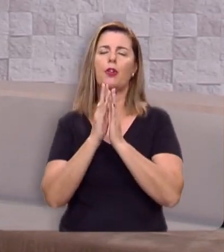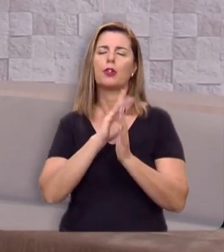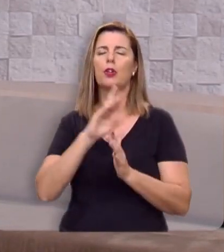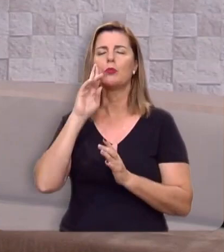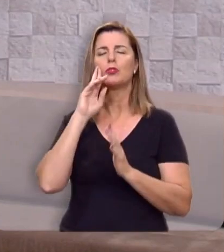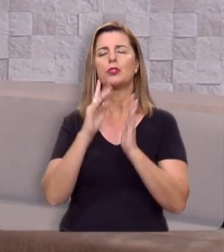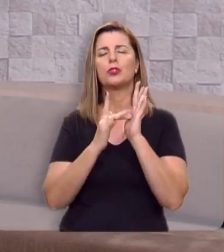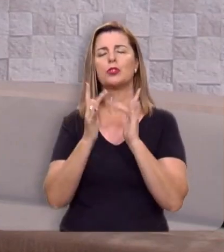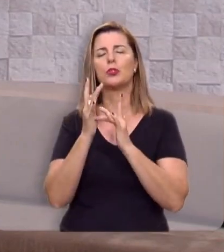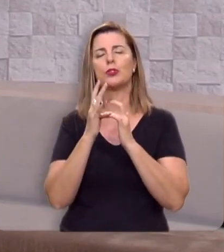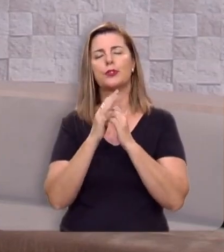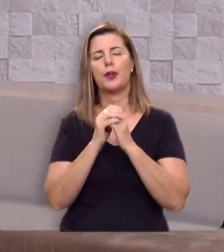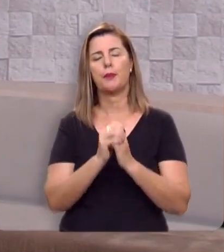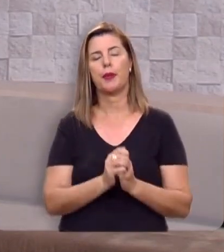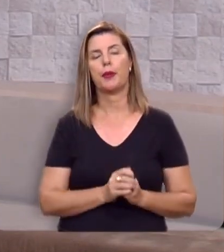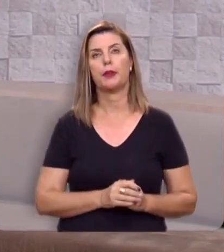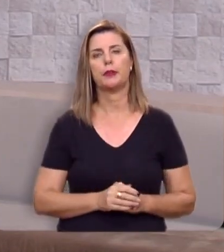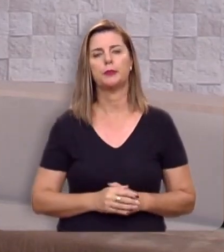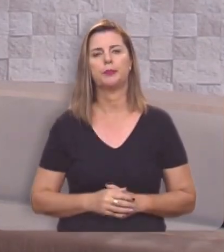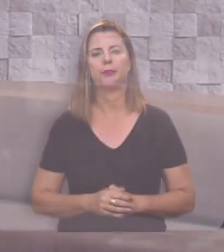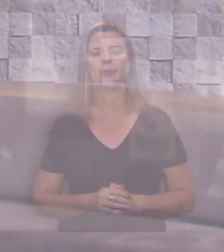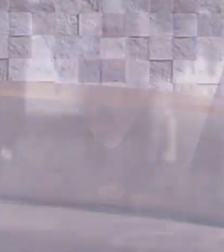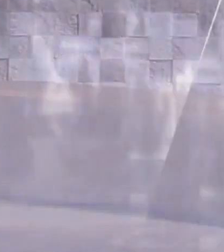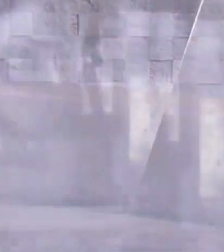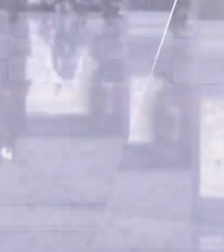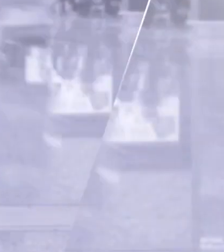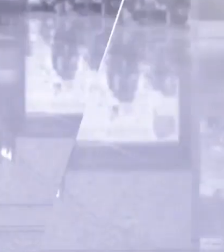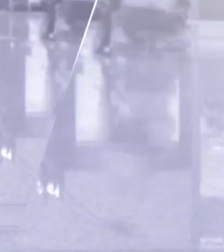em nome de Jesus. Amém.